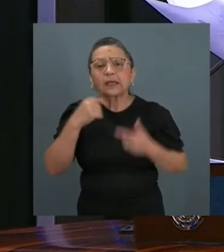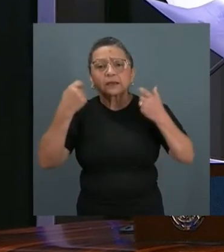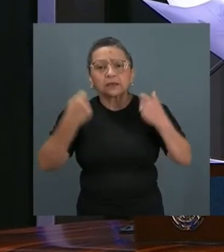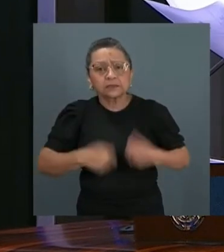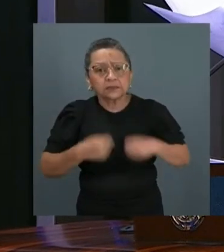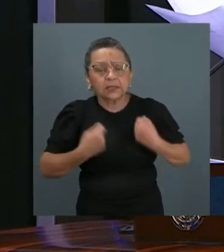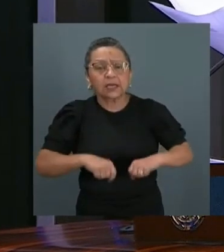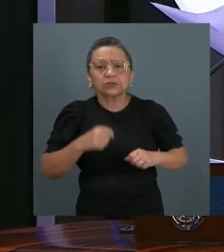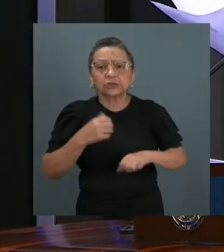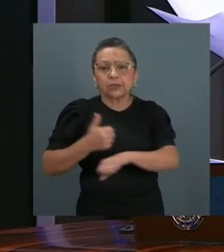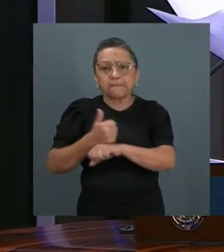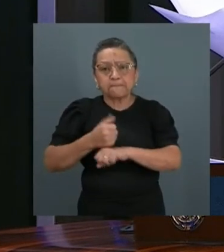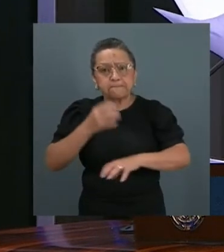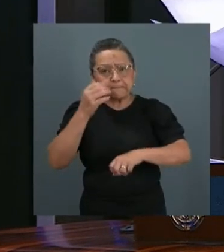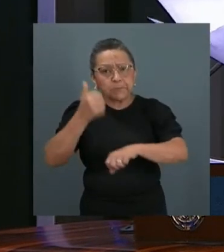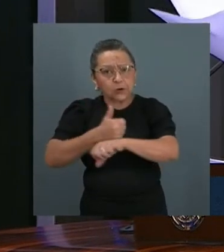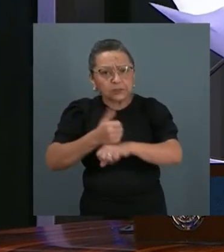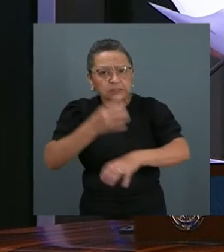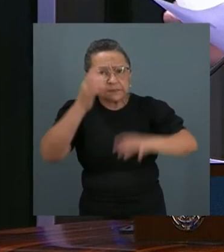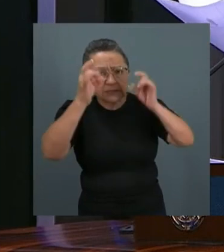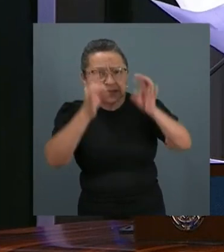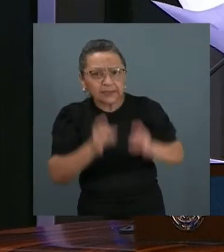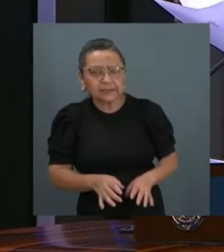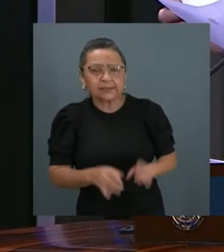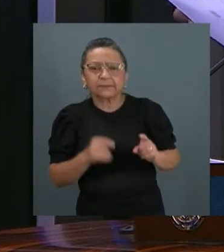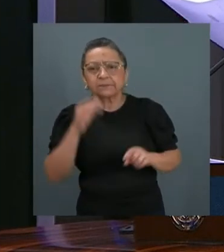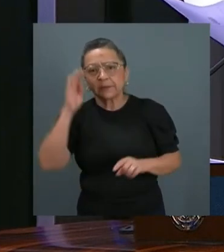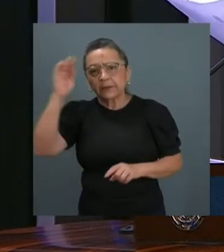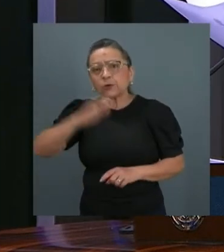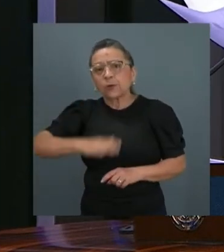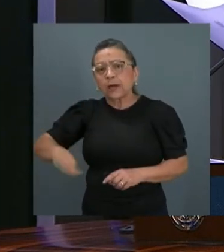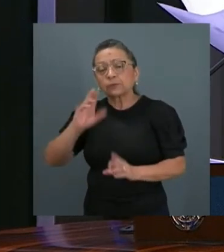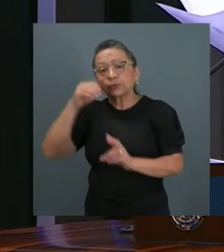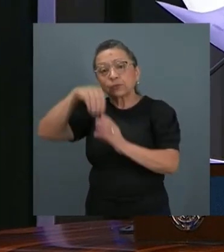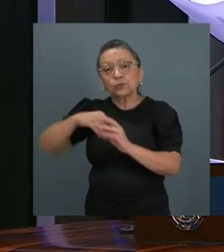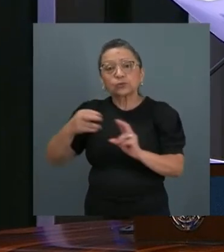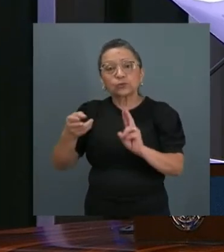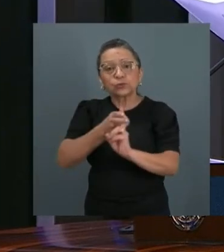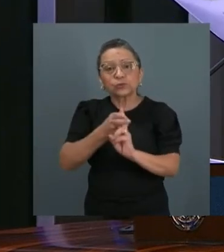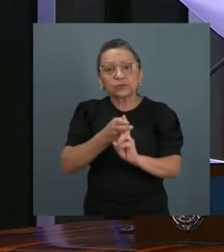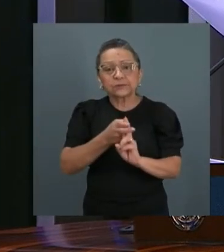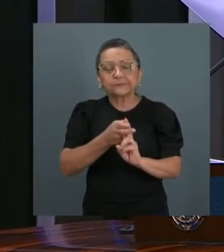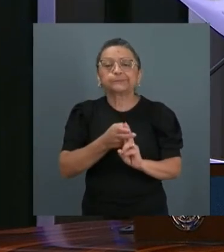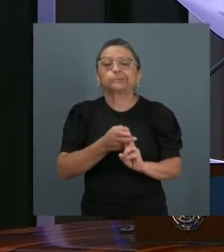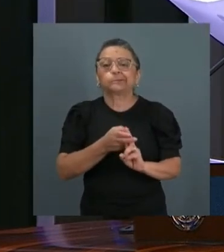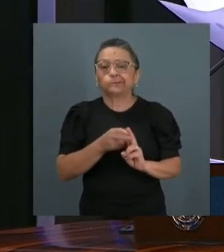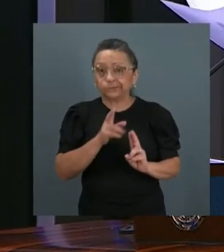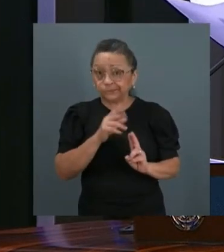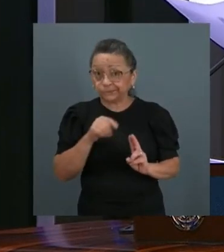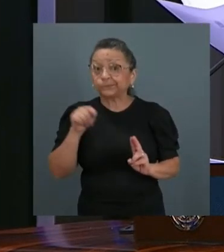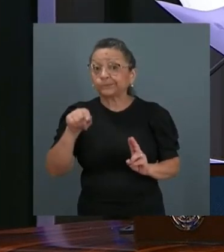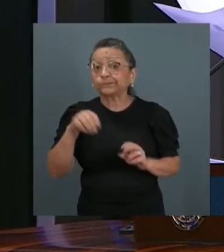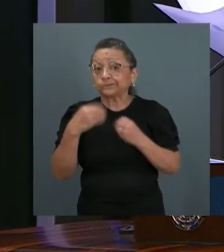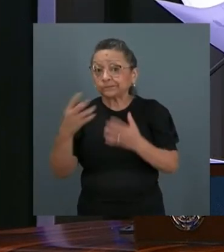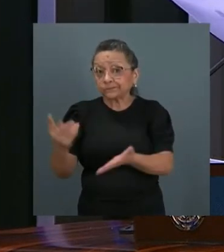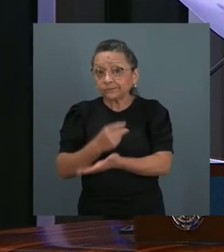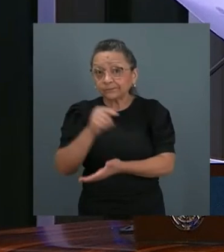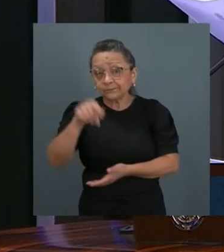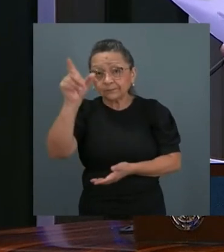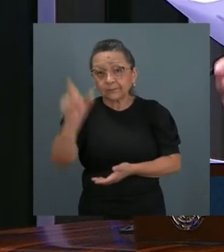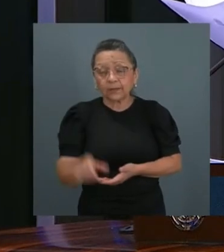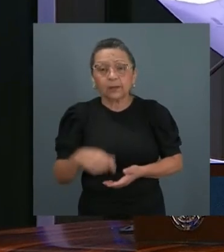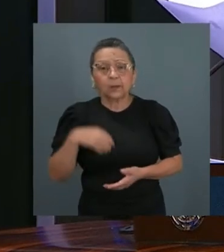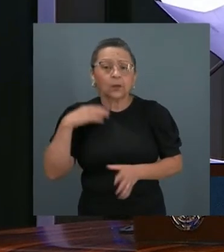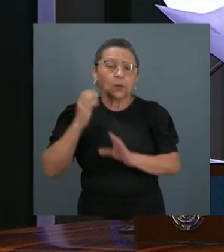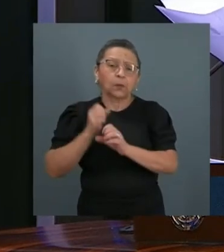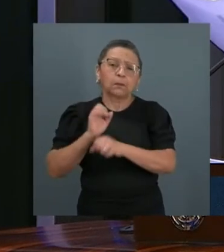de especialistas, especialmente no âmbito do SUS, levará essas pessoas às